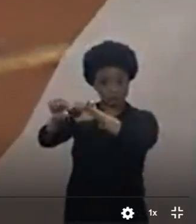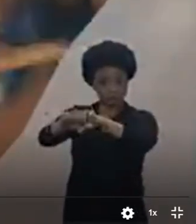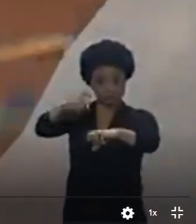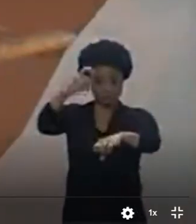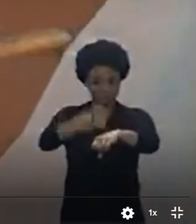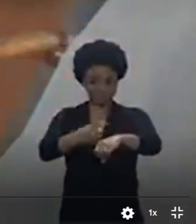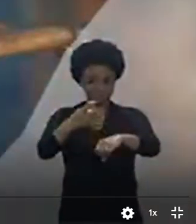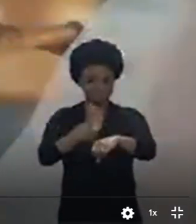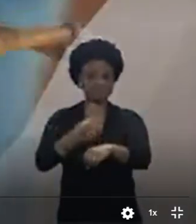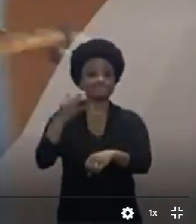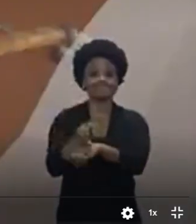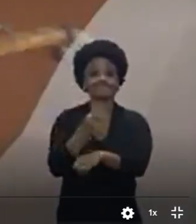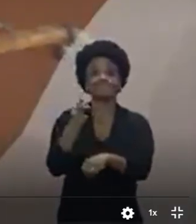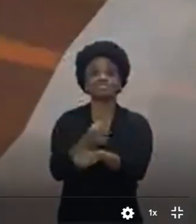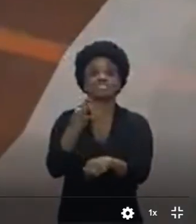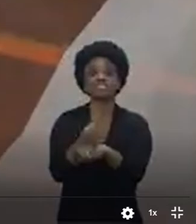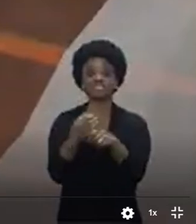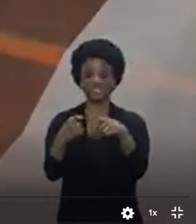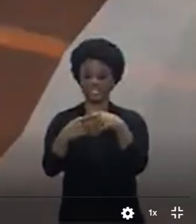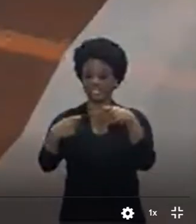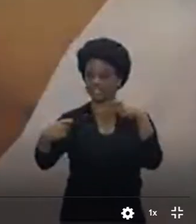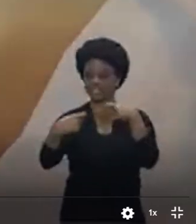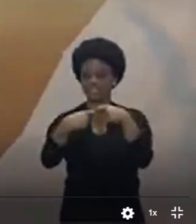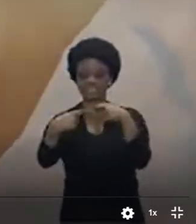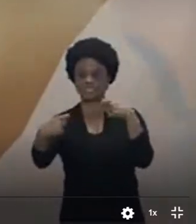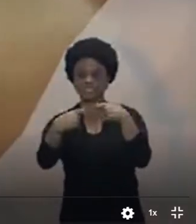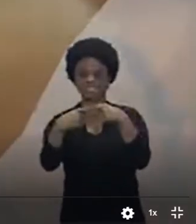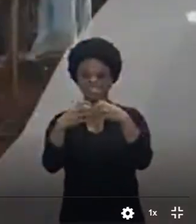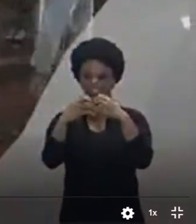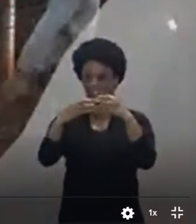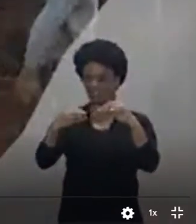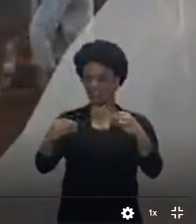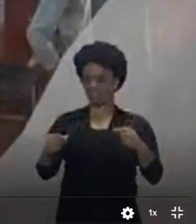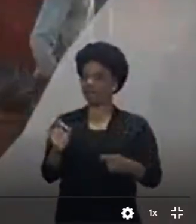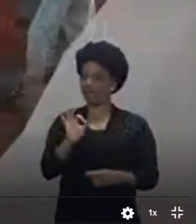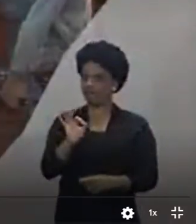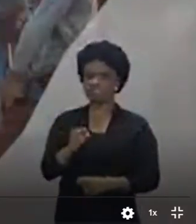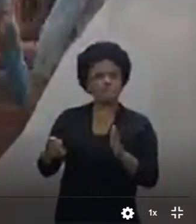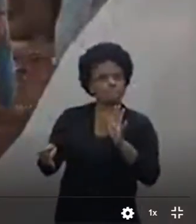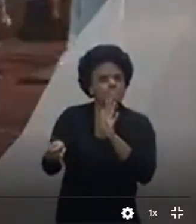às tensões de tração provenientes do uso da edificação.